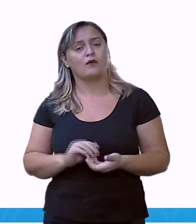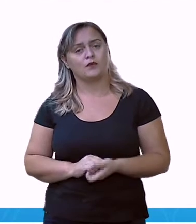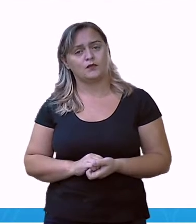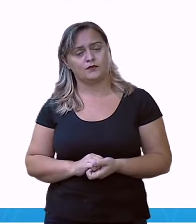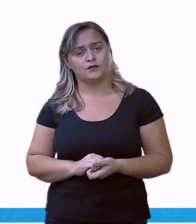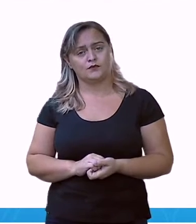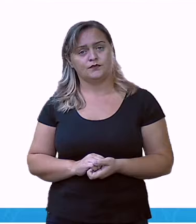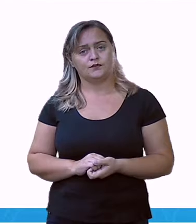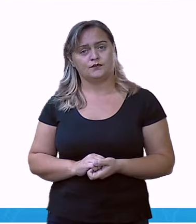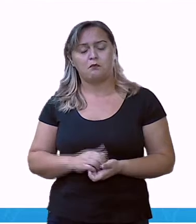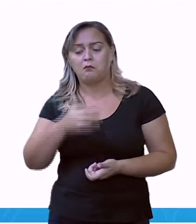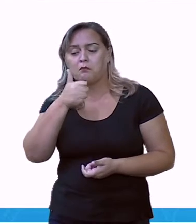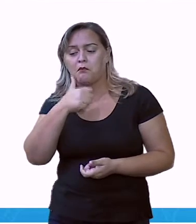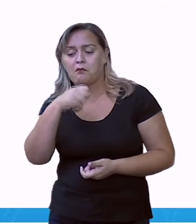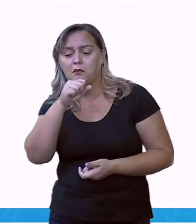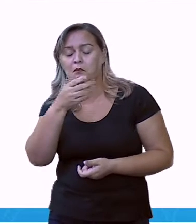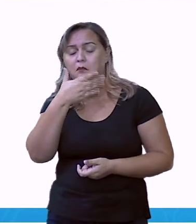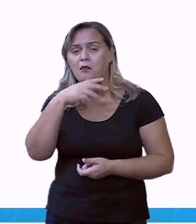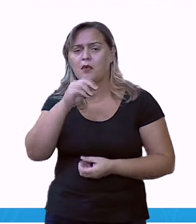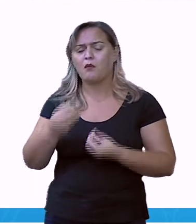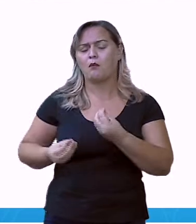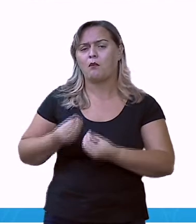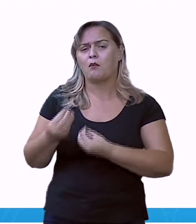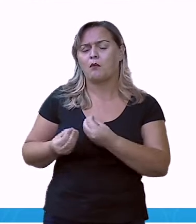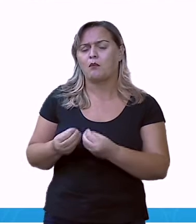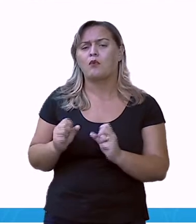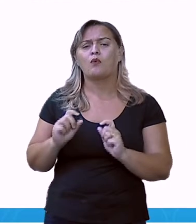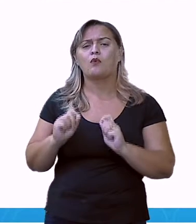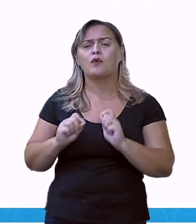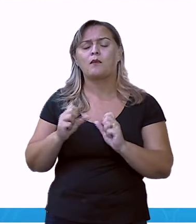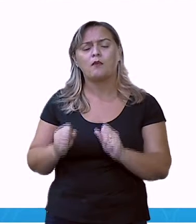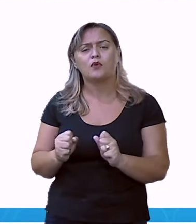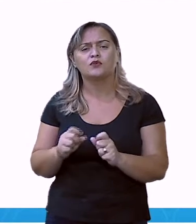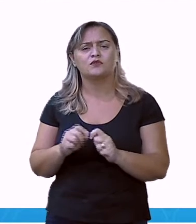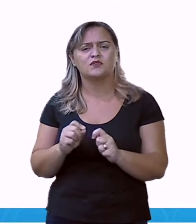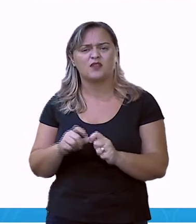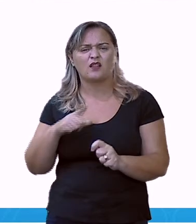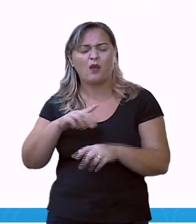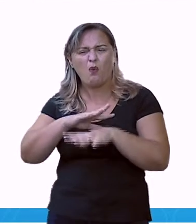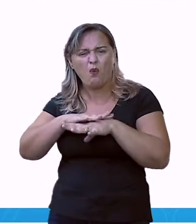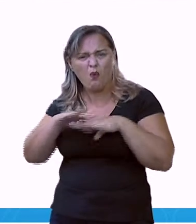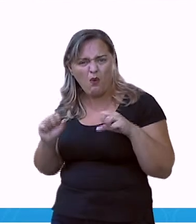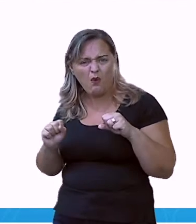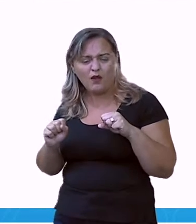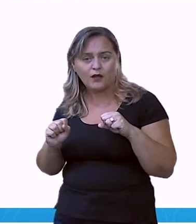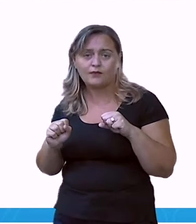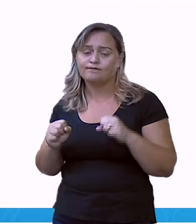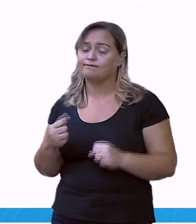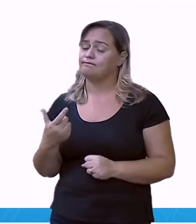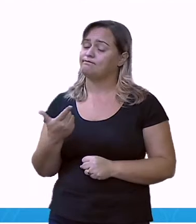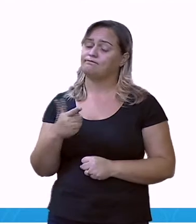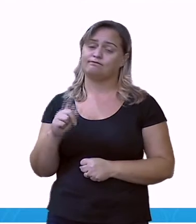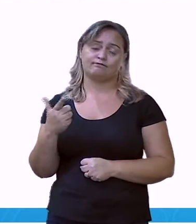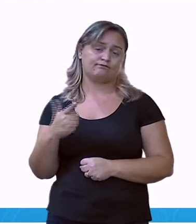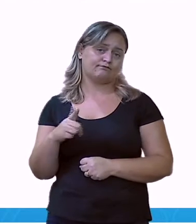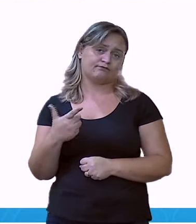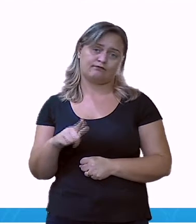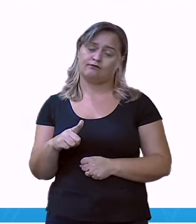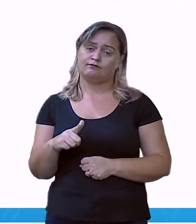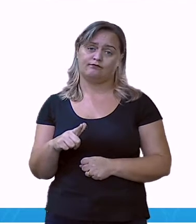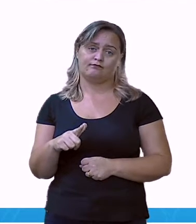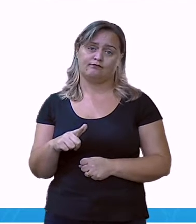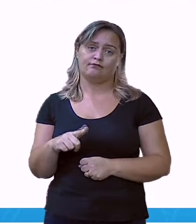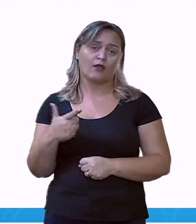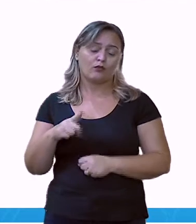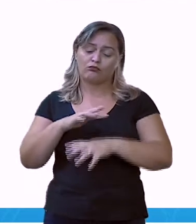um resultado de uma mutação genética, ela não tem cura. Não existe nenhum tratamento que vai curar essa